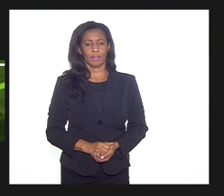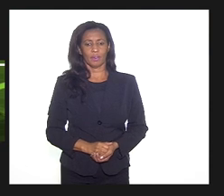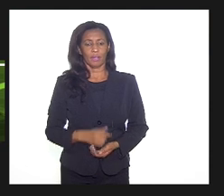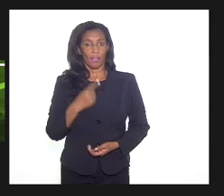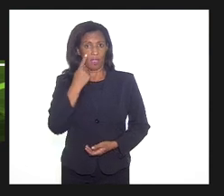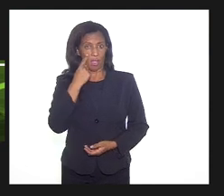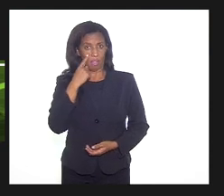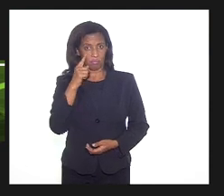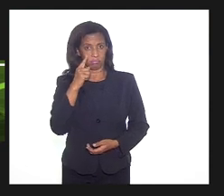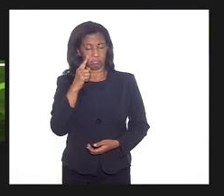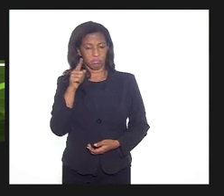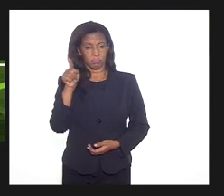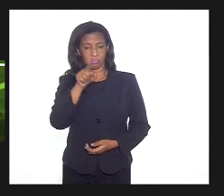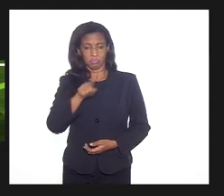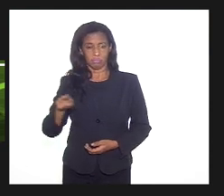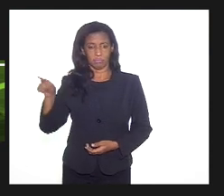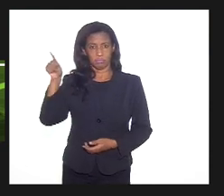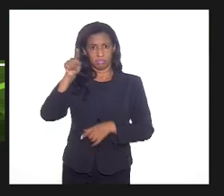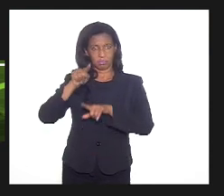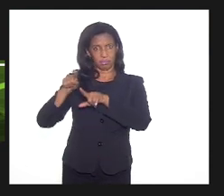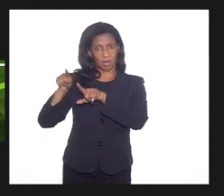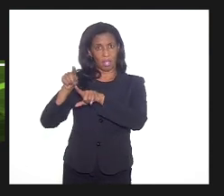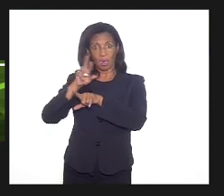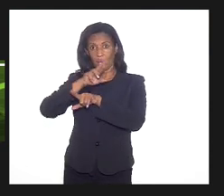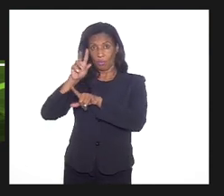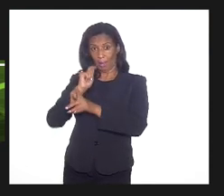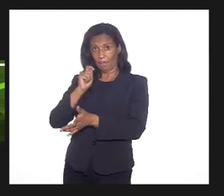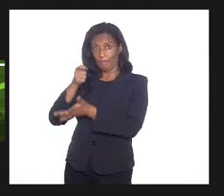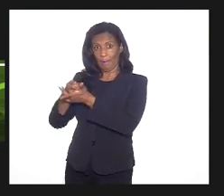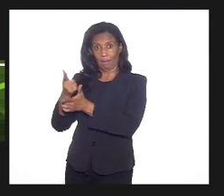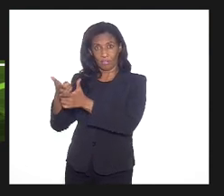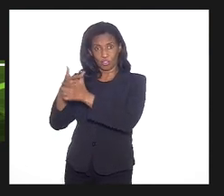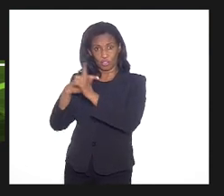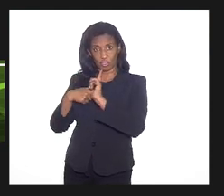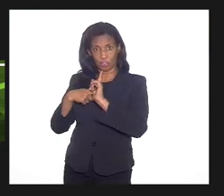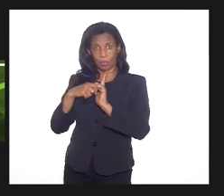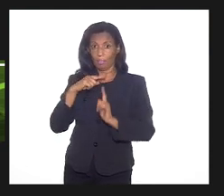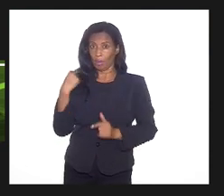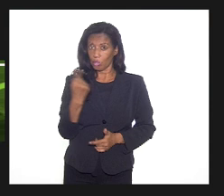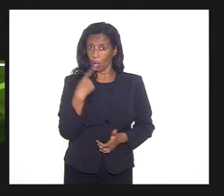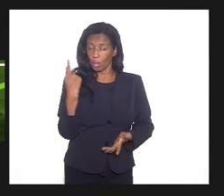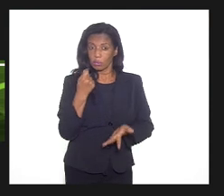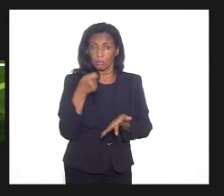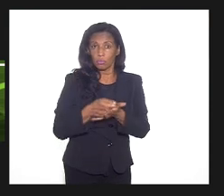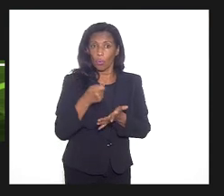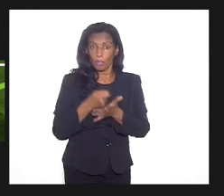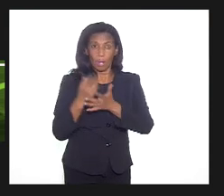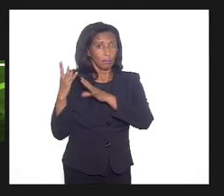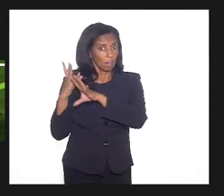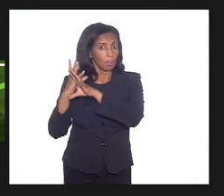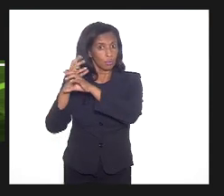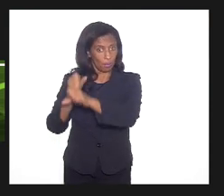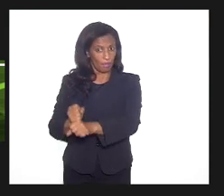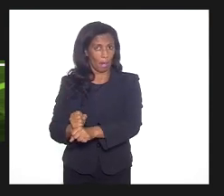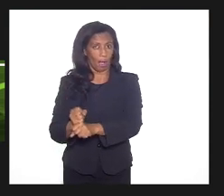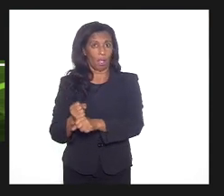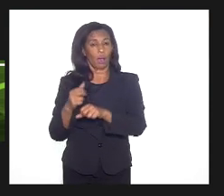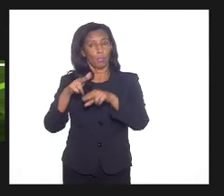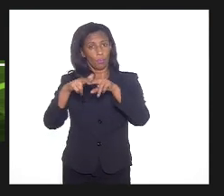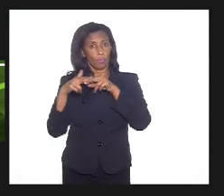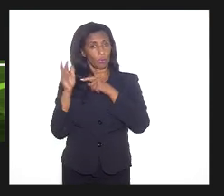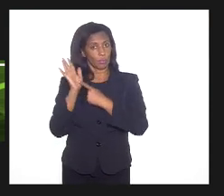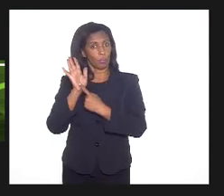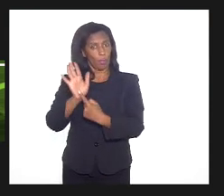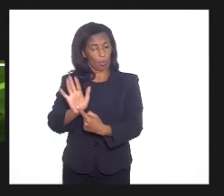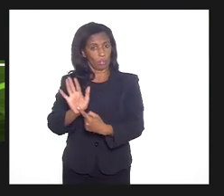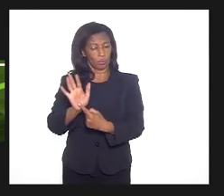aqui, apesar de nós não estarmos pagando a dívida, mas nós somos obrigados a contabilizá-la, por isso é que apresenta um